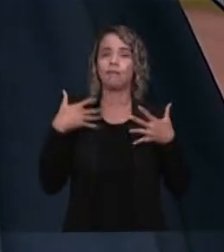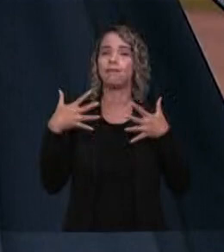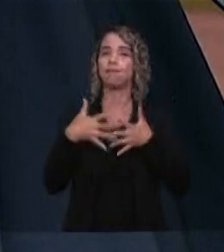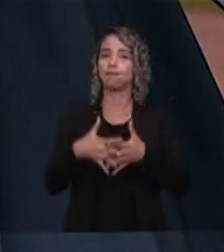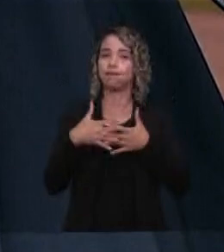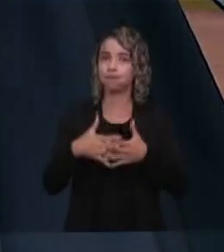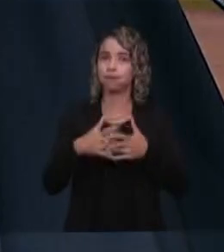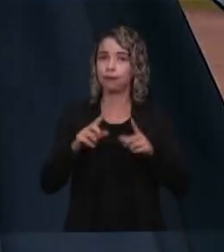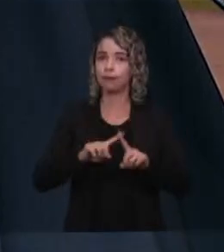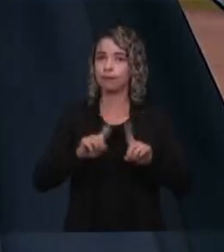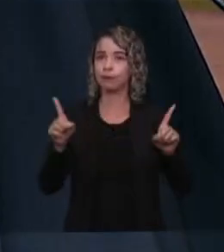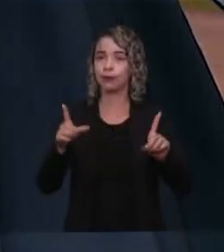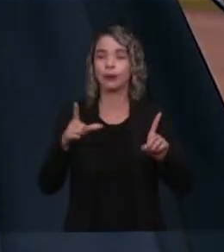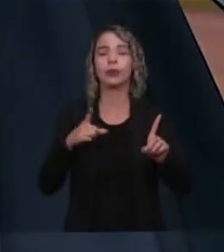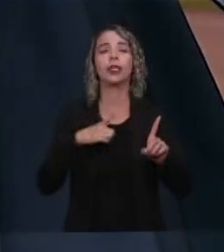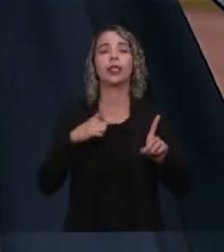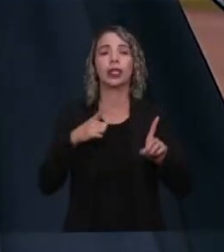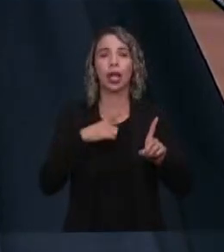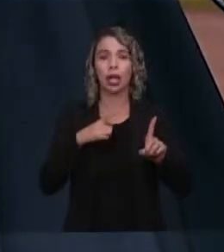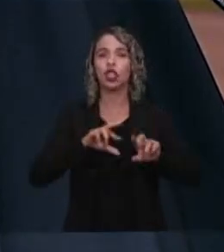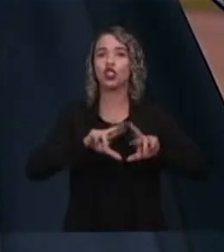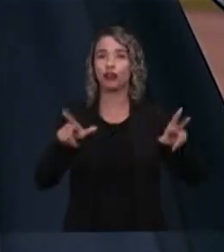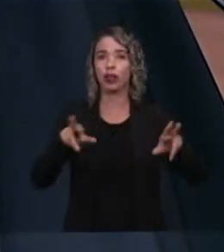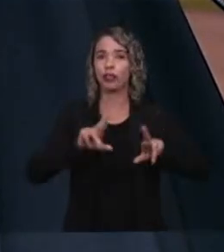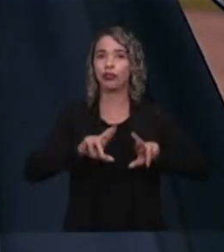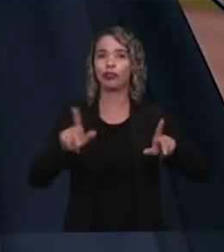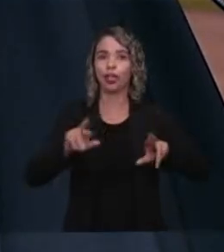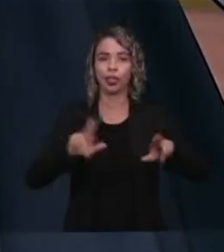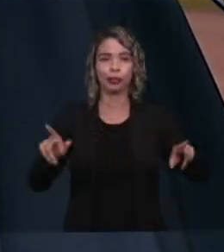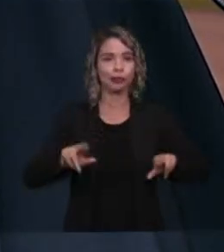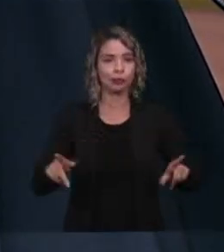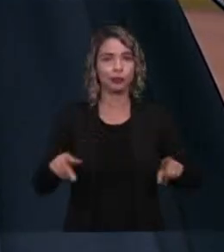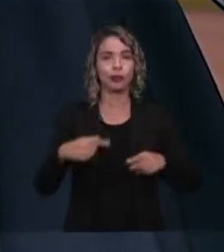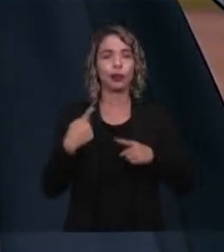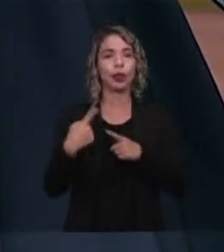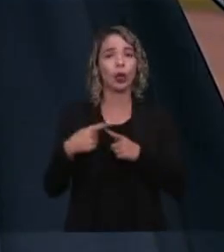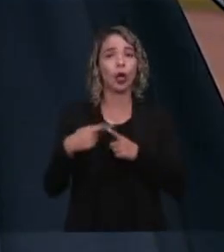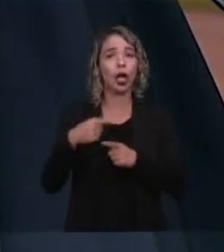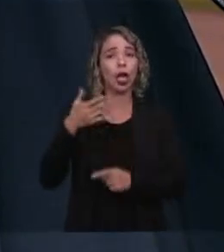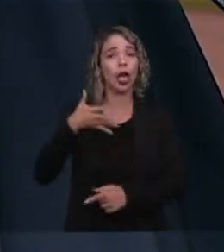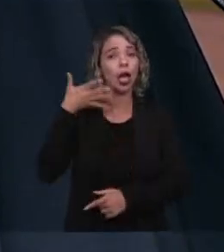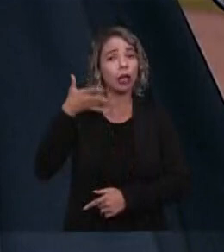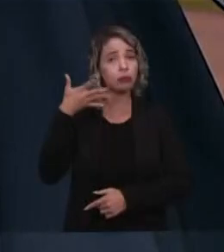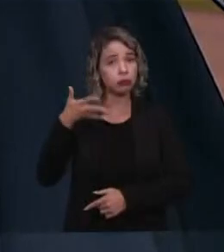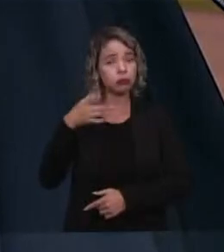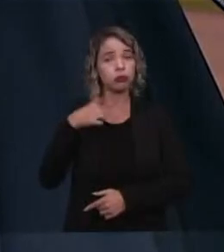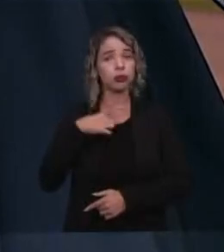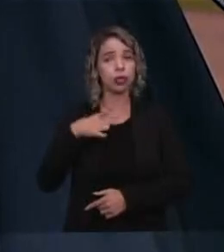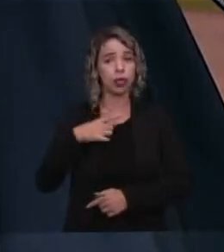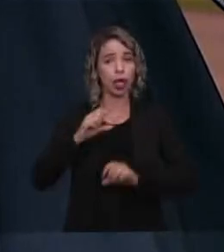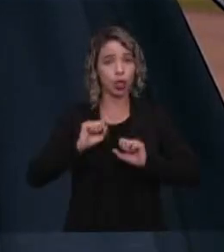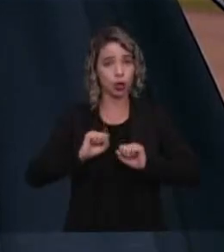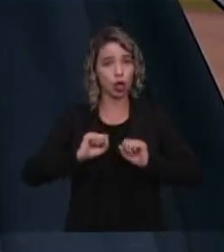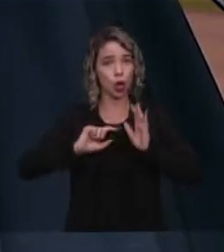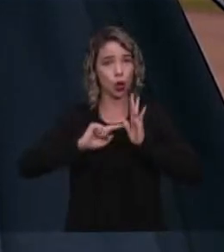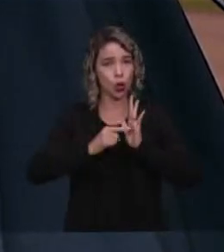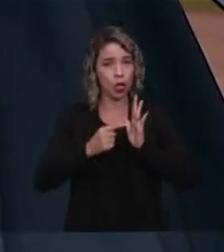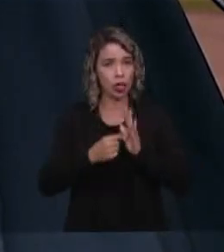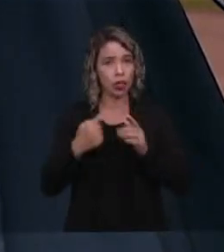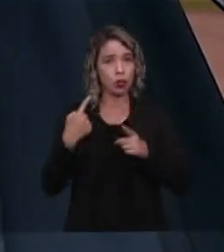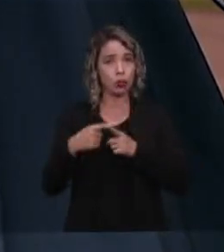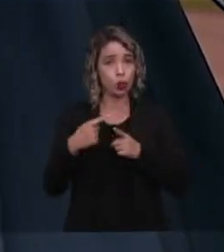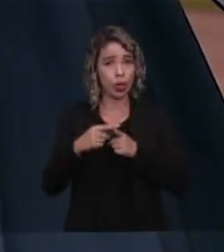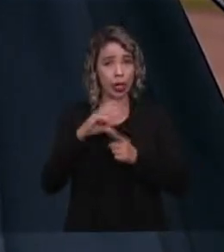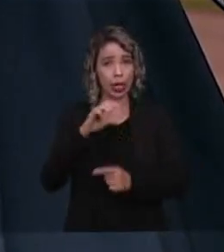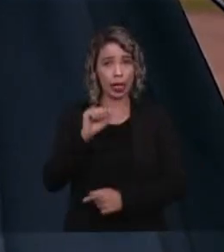1025-DF e na de número 1019-DF, a respeito do sustentado pela acusação, o tal loteamento dos